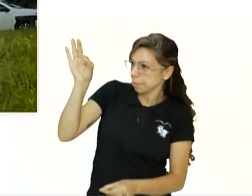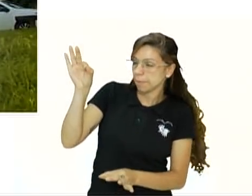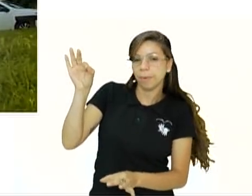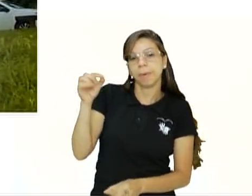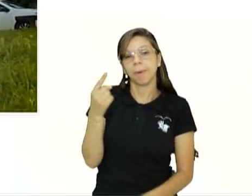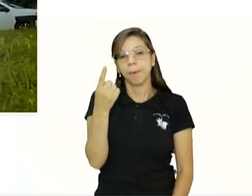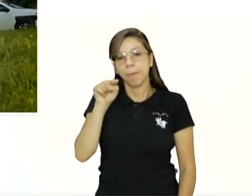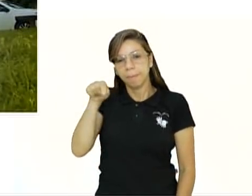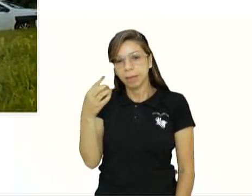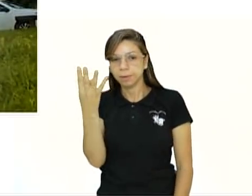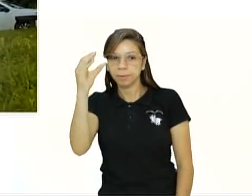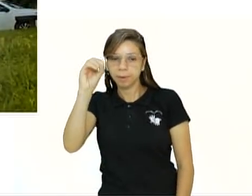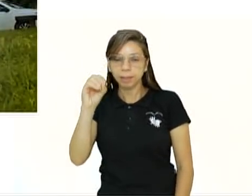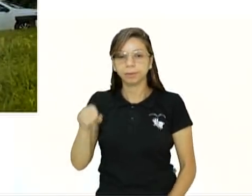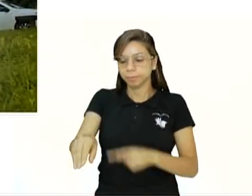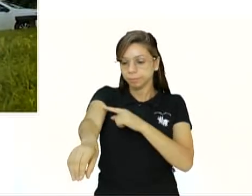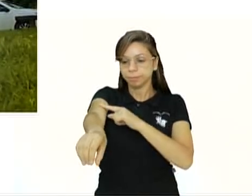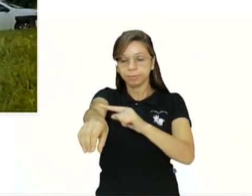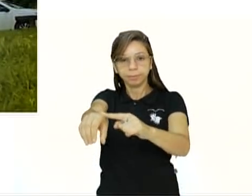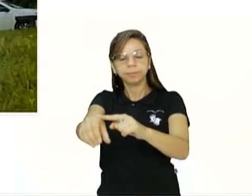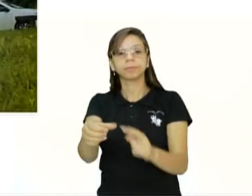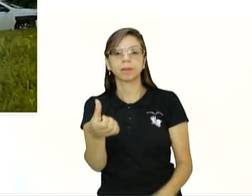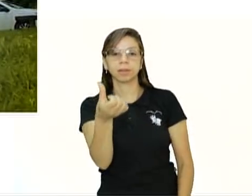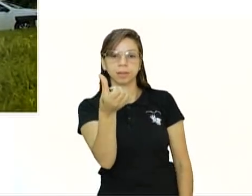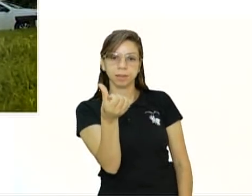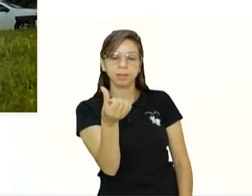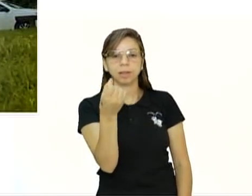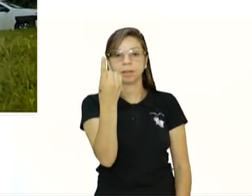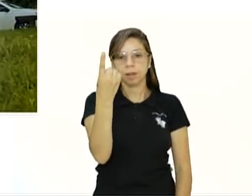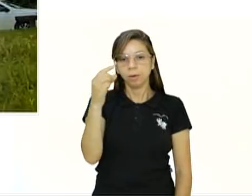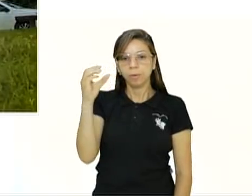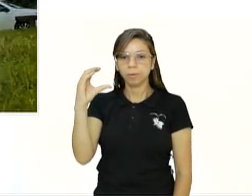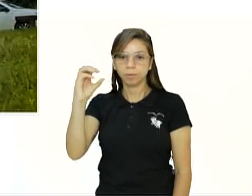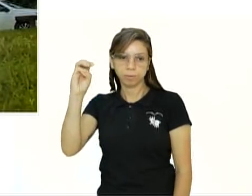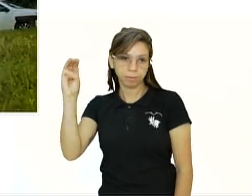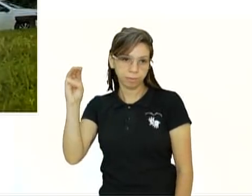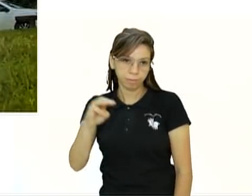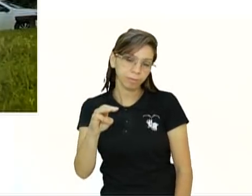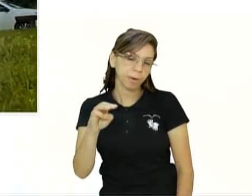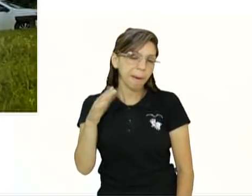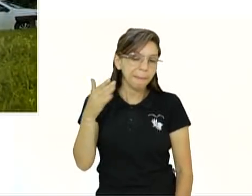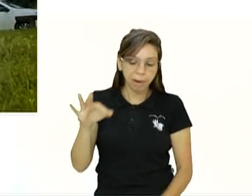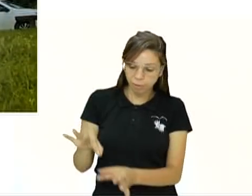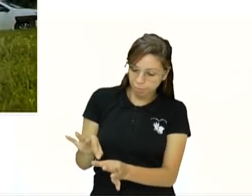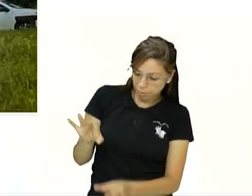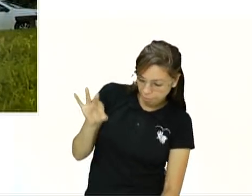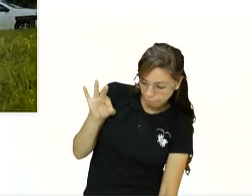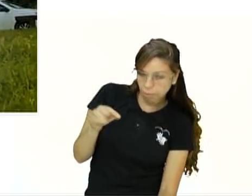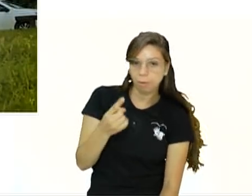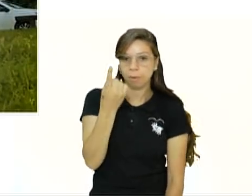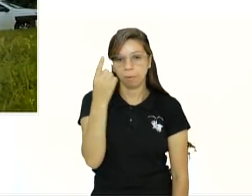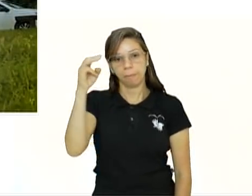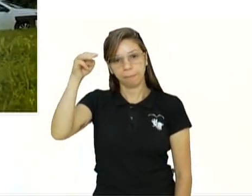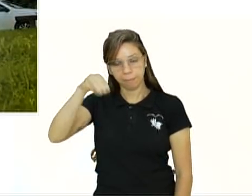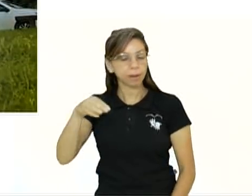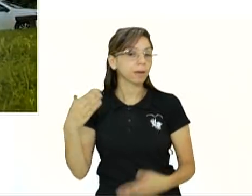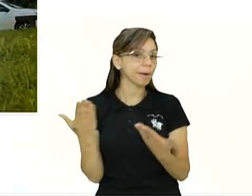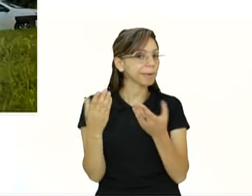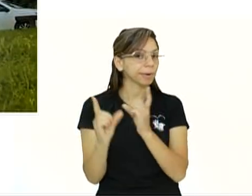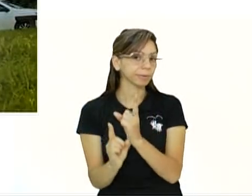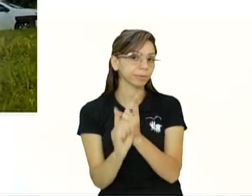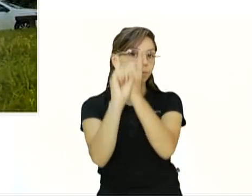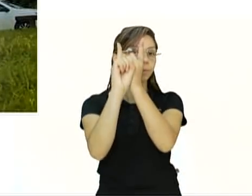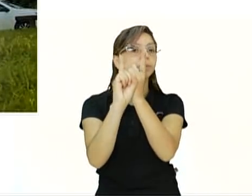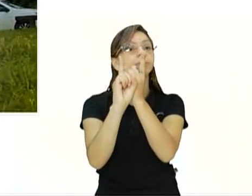e a medida do braço aproximadamente 61 centímetros e aqui nós temos algo em torno de 1 metro. Então agora nós vamos descobrir quanto é